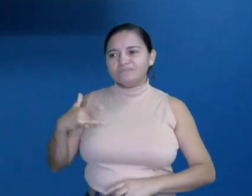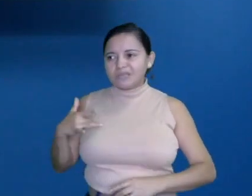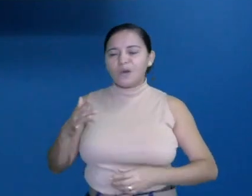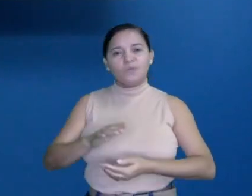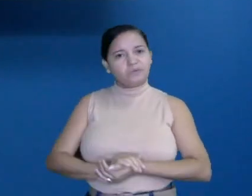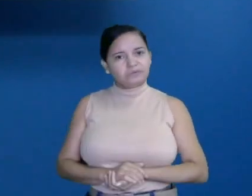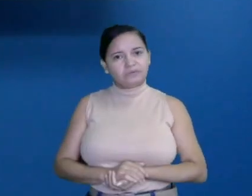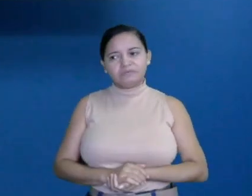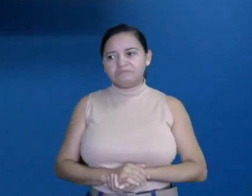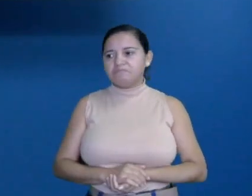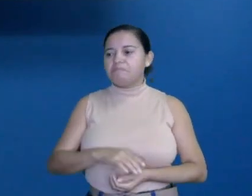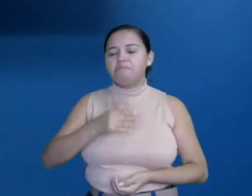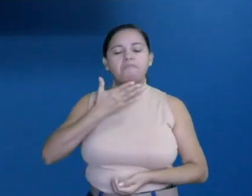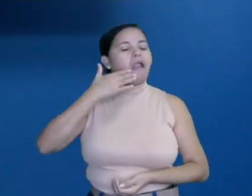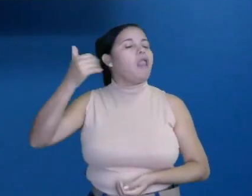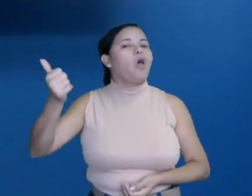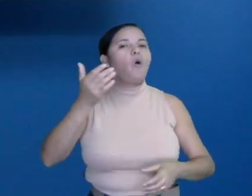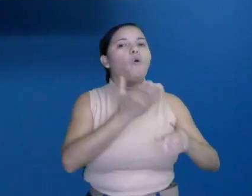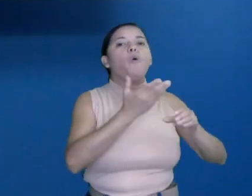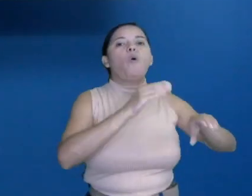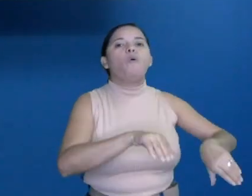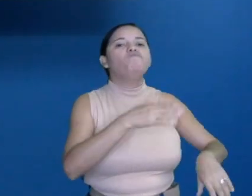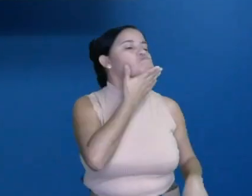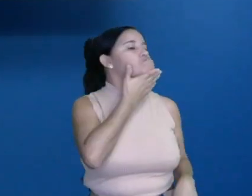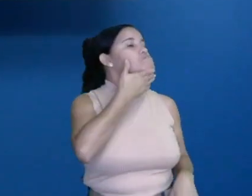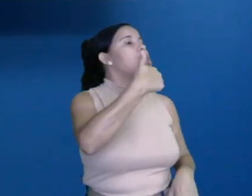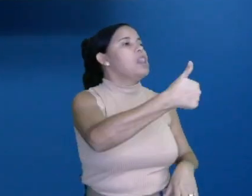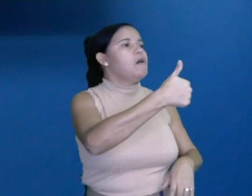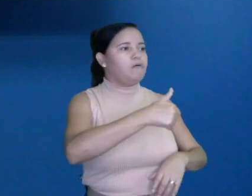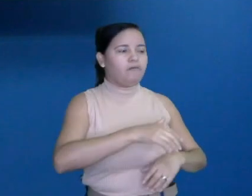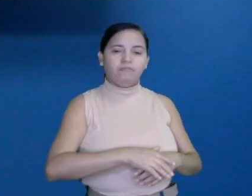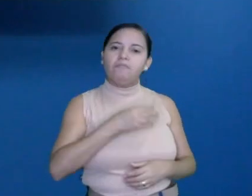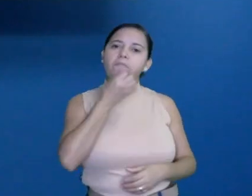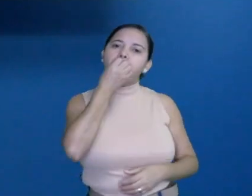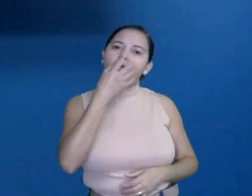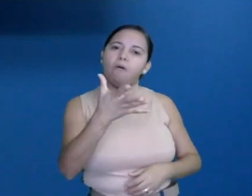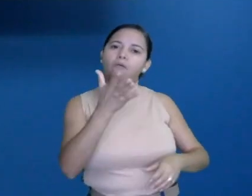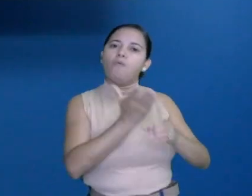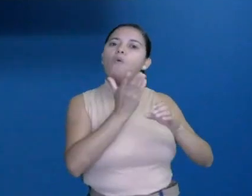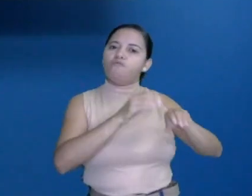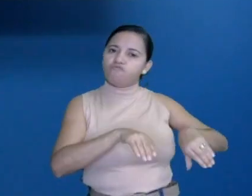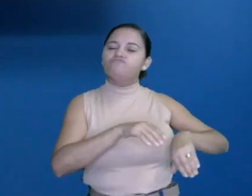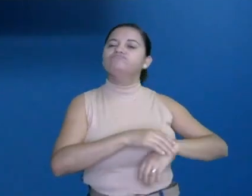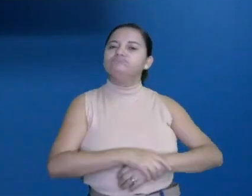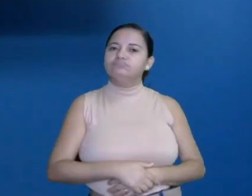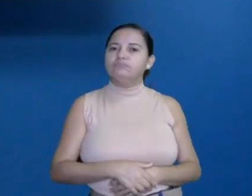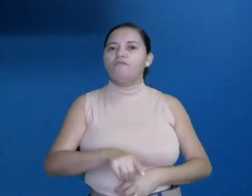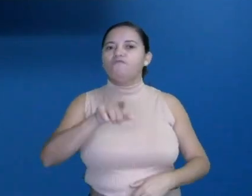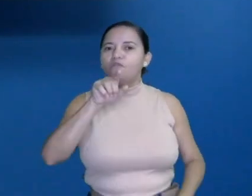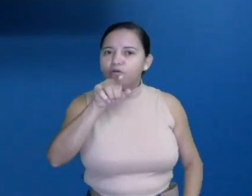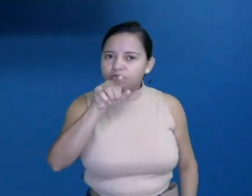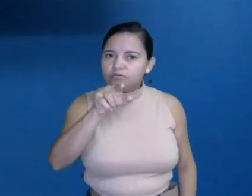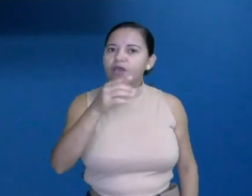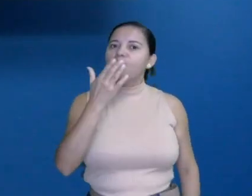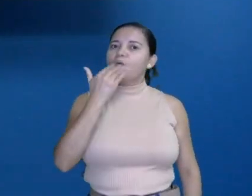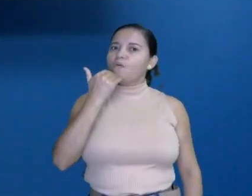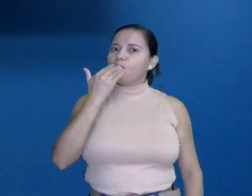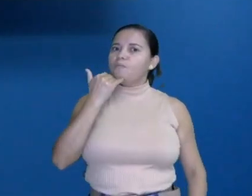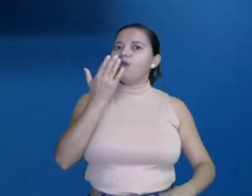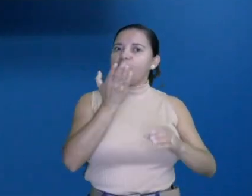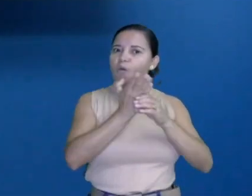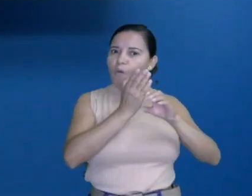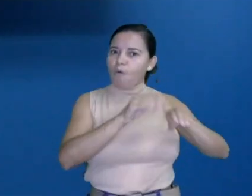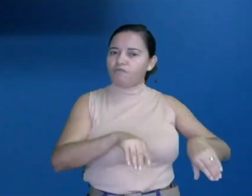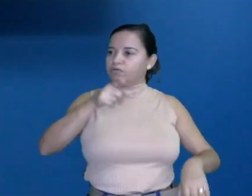mesmo. Melhor do que o frango, o peixe, melhor do que a carne, o ovo é essencial. Você deve comer ovos todos